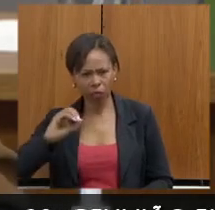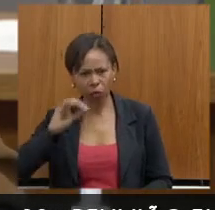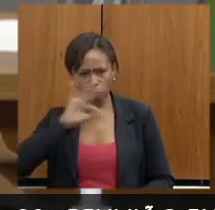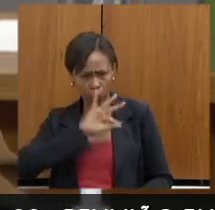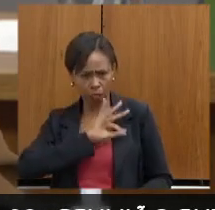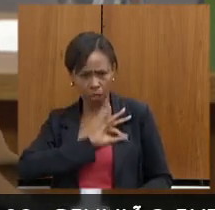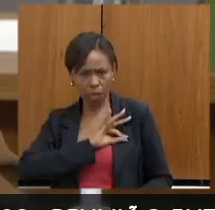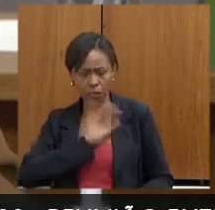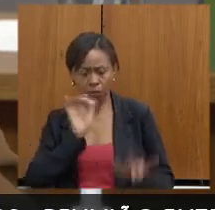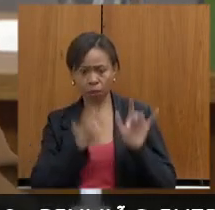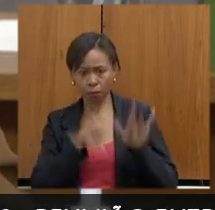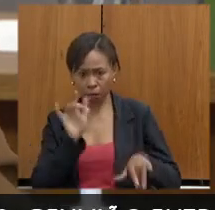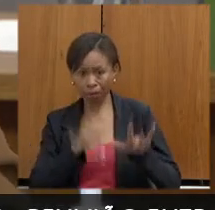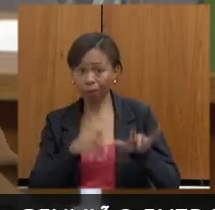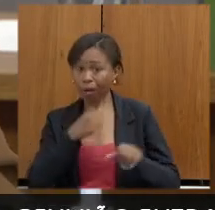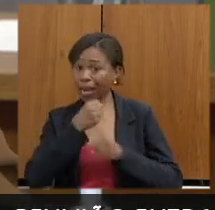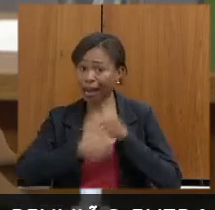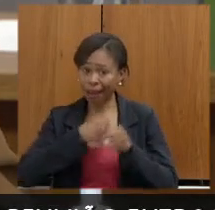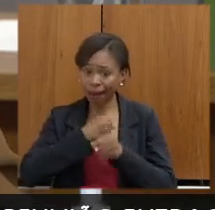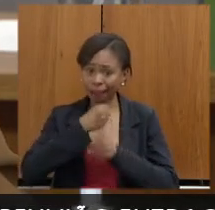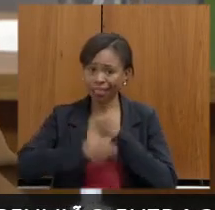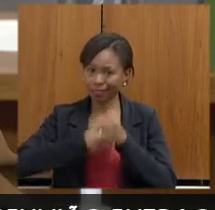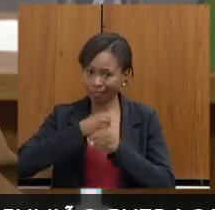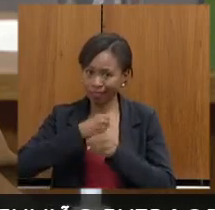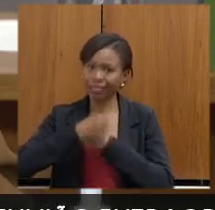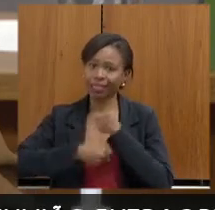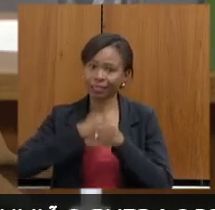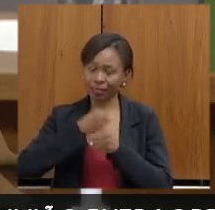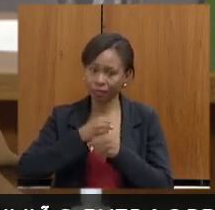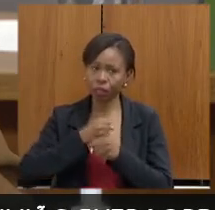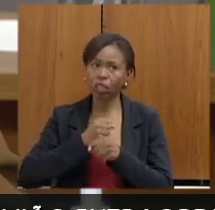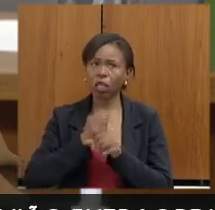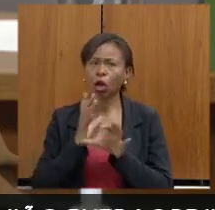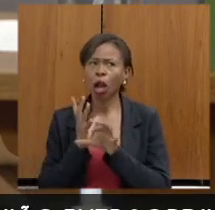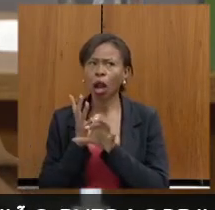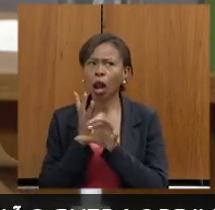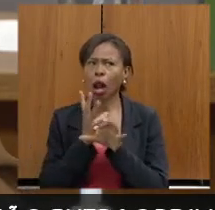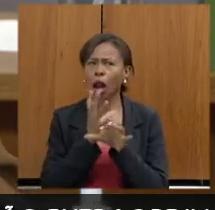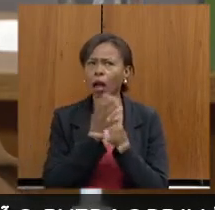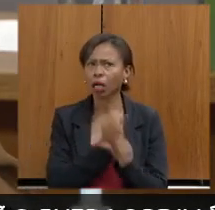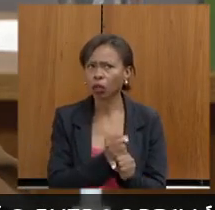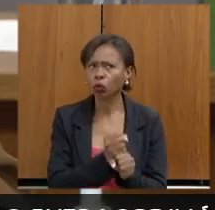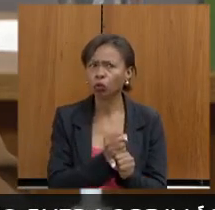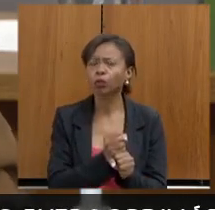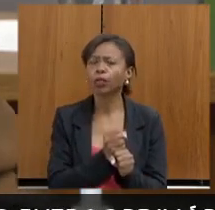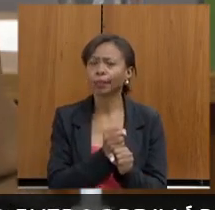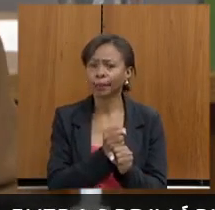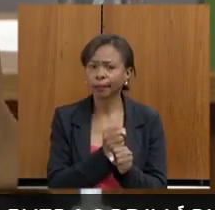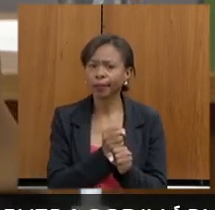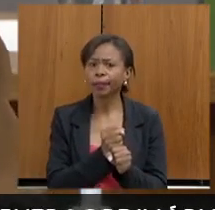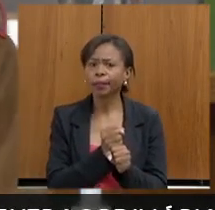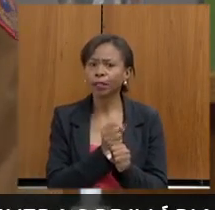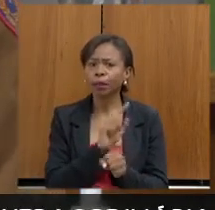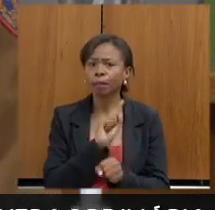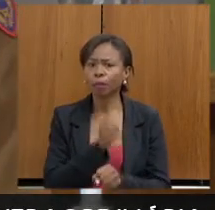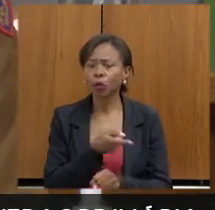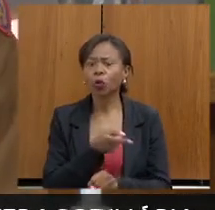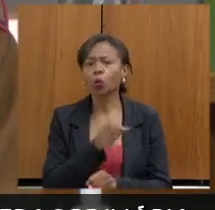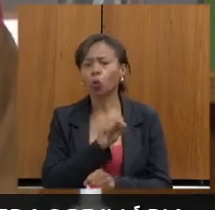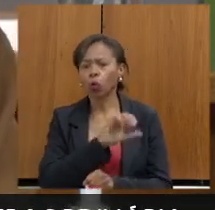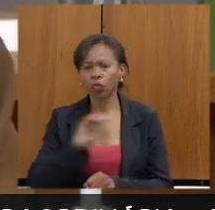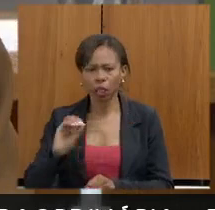né por ano esse Então nesse cálculo até o que nós e vamos para o nosso